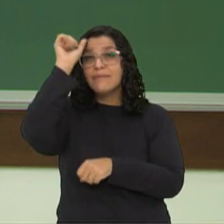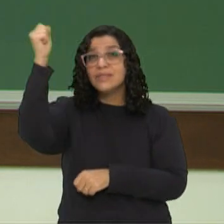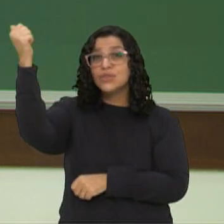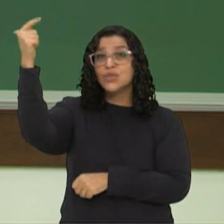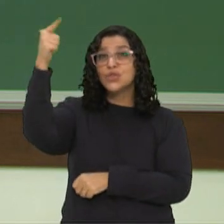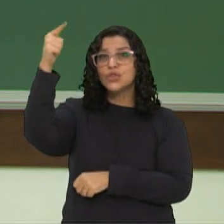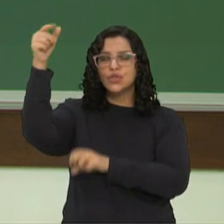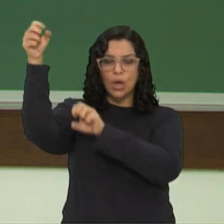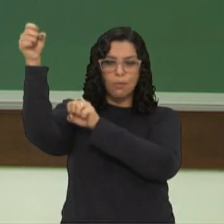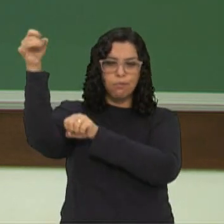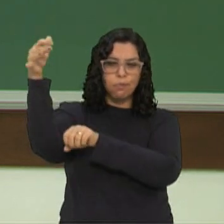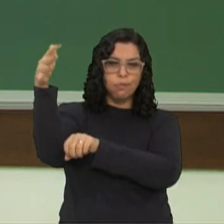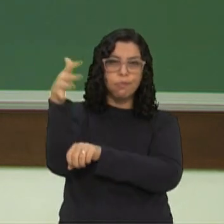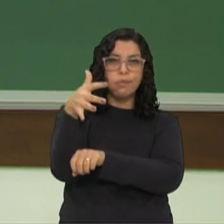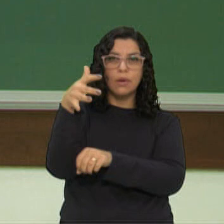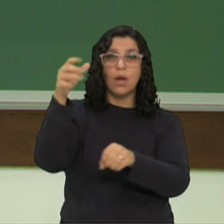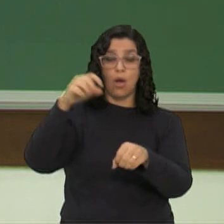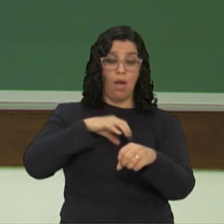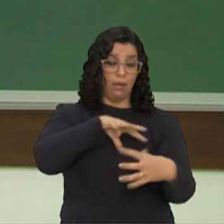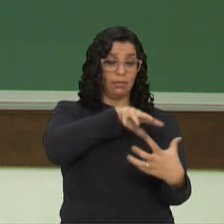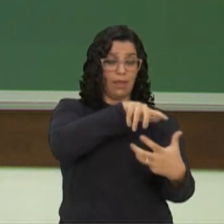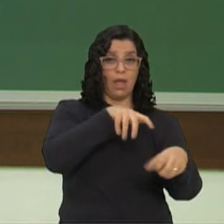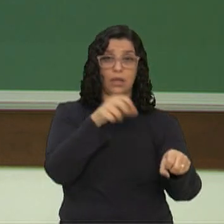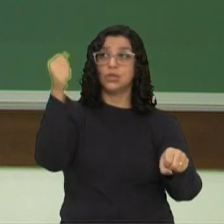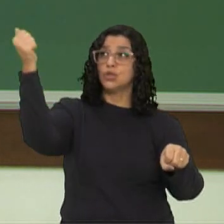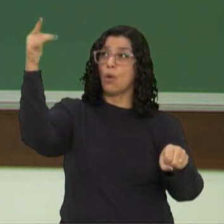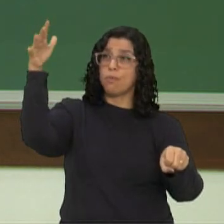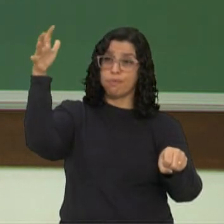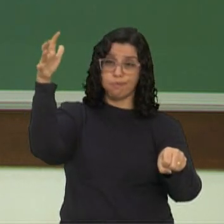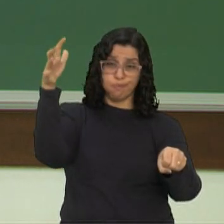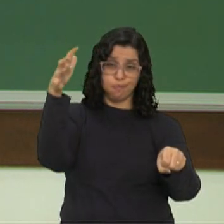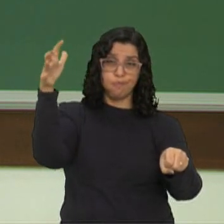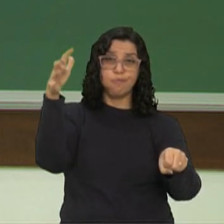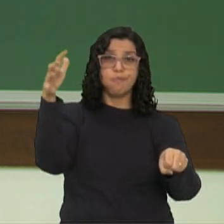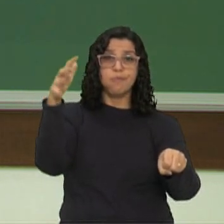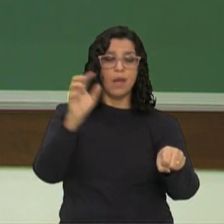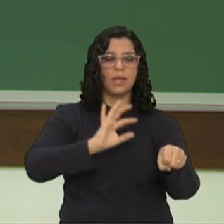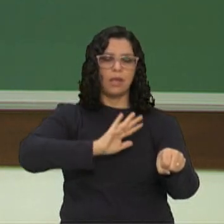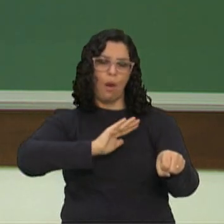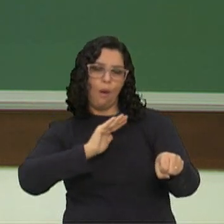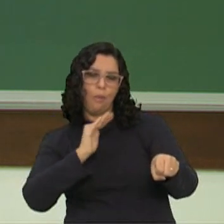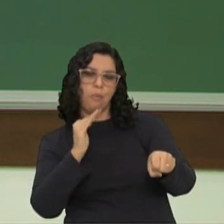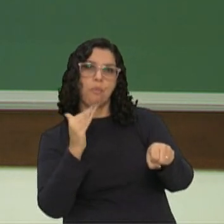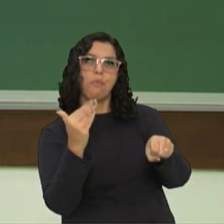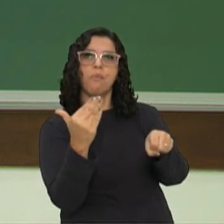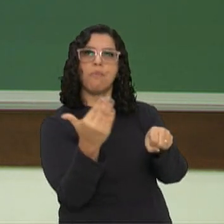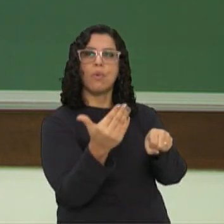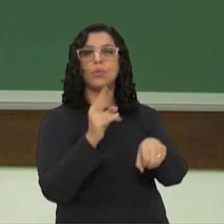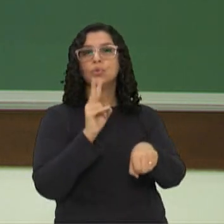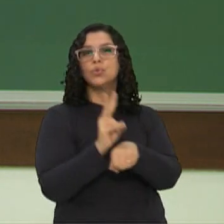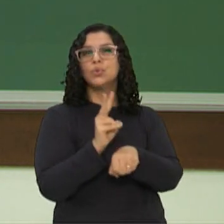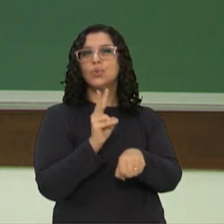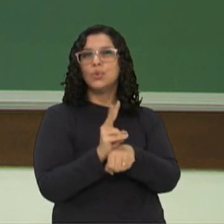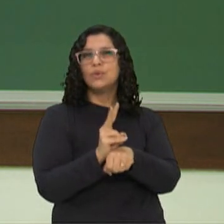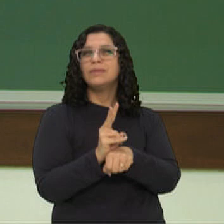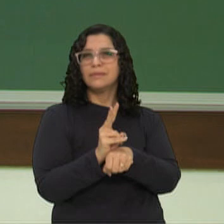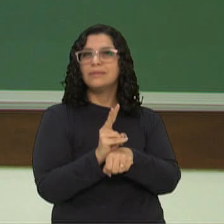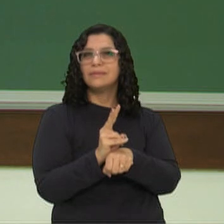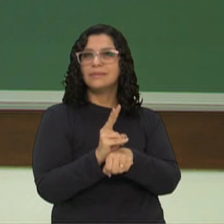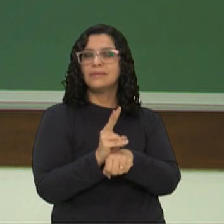Que isso aí protege, né? Se não fosse essa proteção, esse magnetismo, o que ia acontecer?